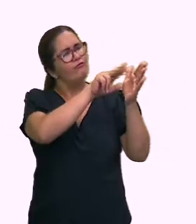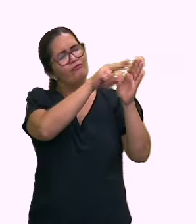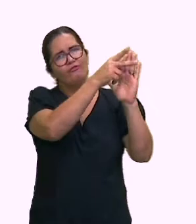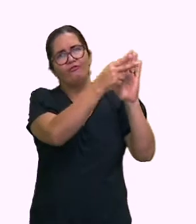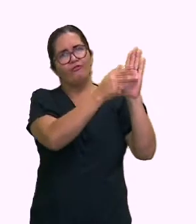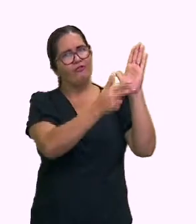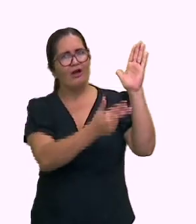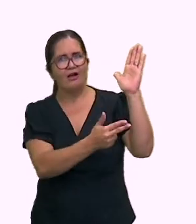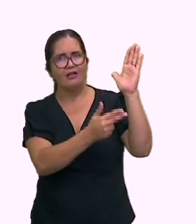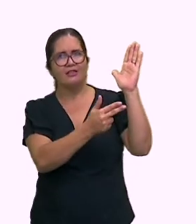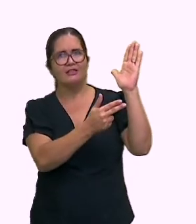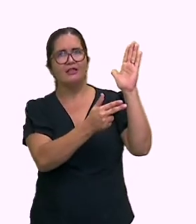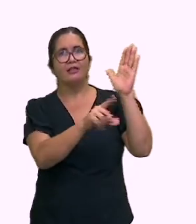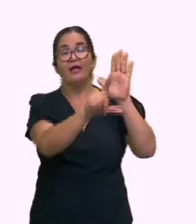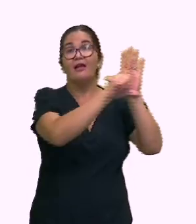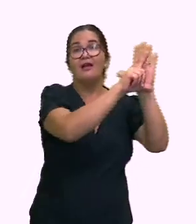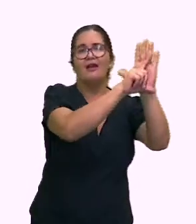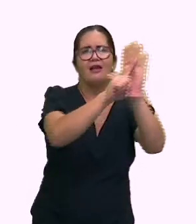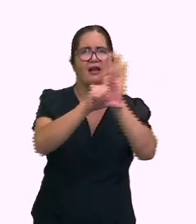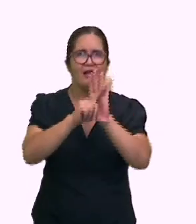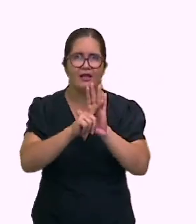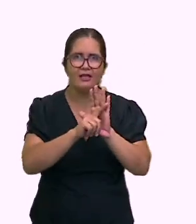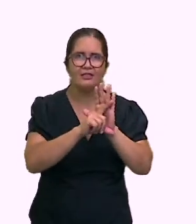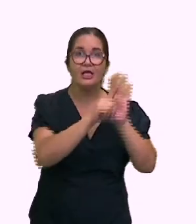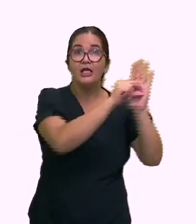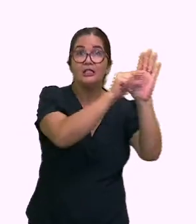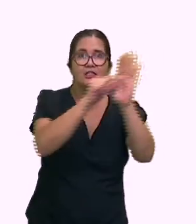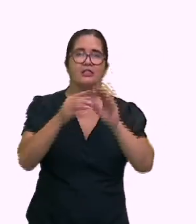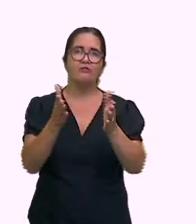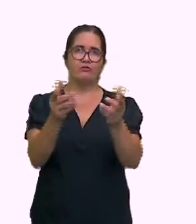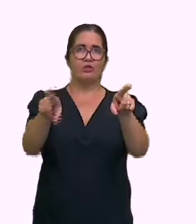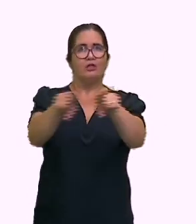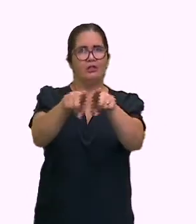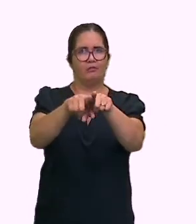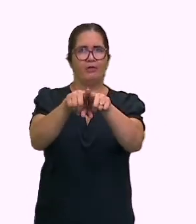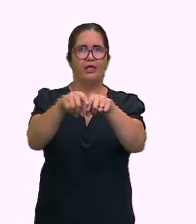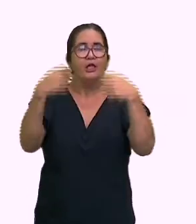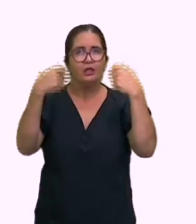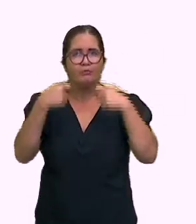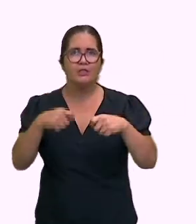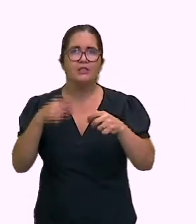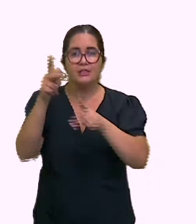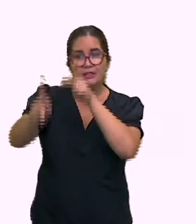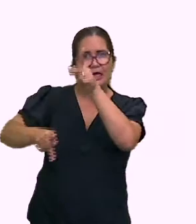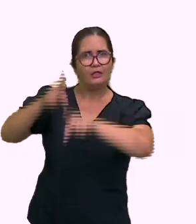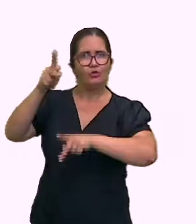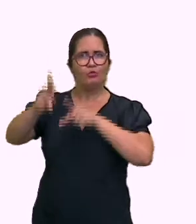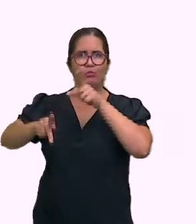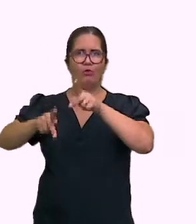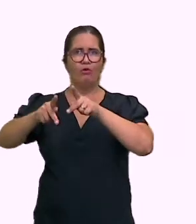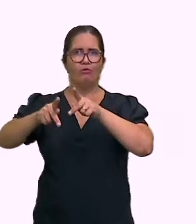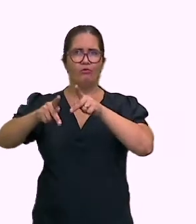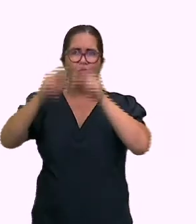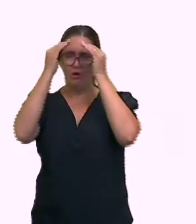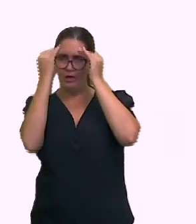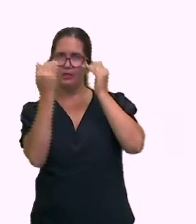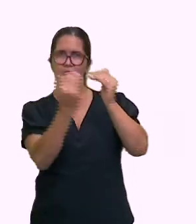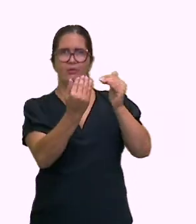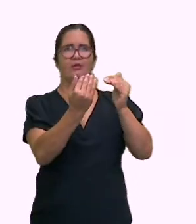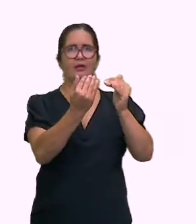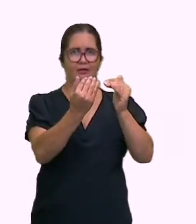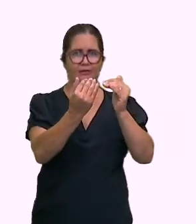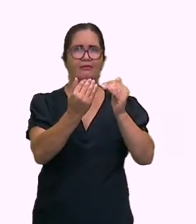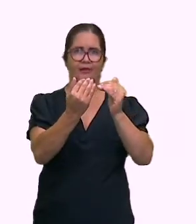transitórias e gerais. Também vivenciamos a ordem, uma ordem social